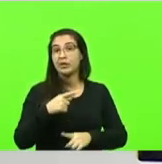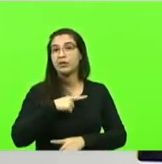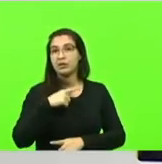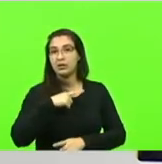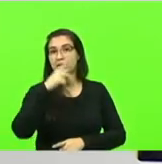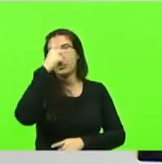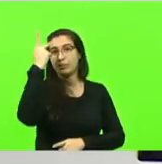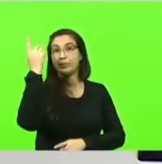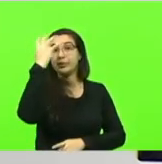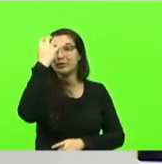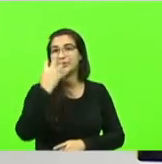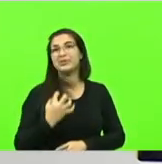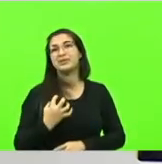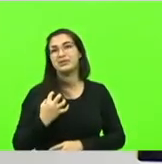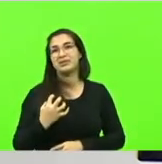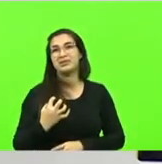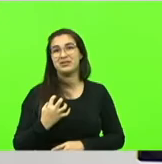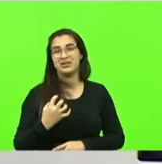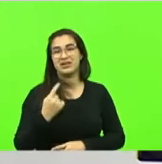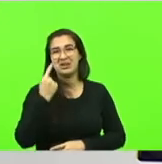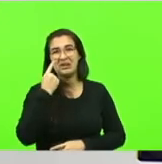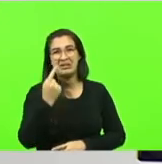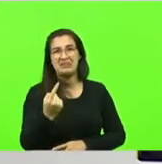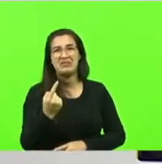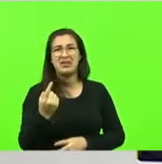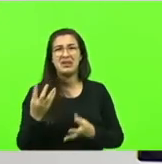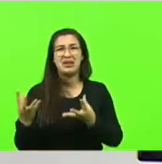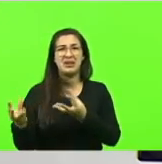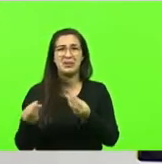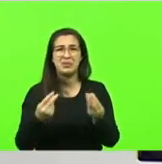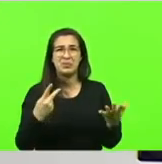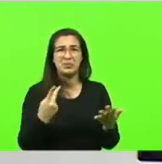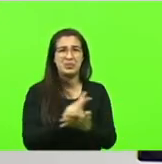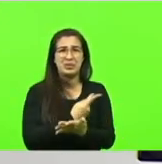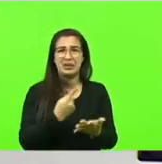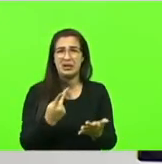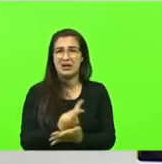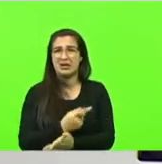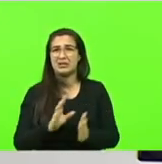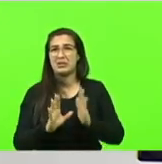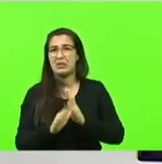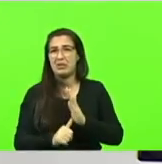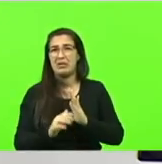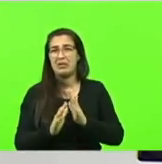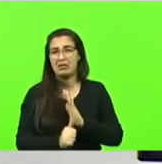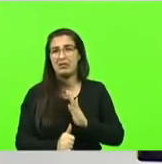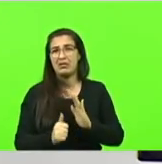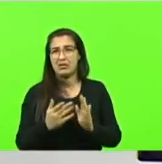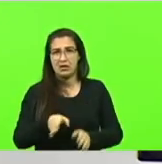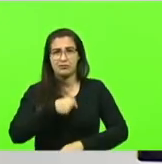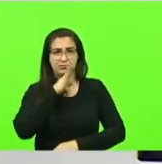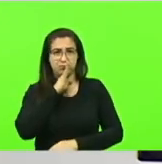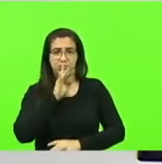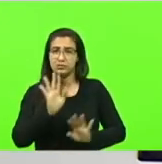nesse governo que está vendo os desmandos e os roubos desse governo e não vão se calar.